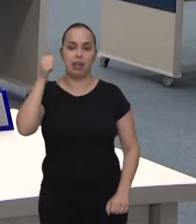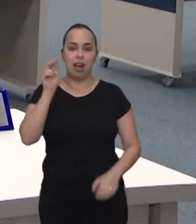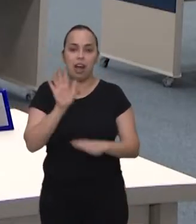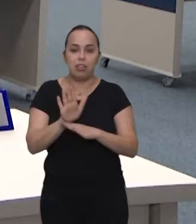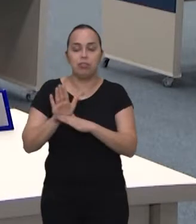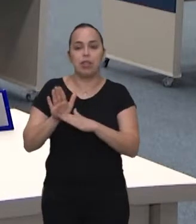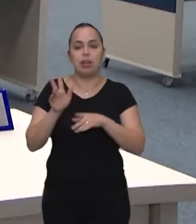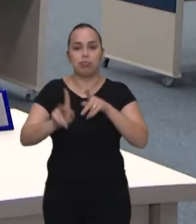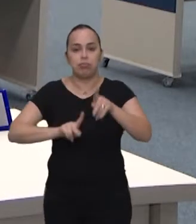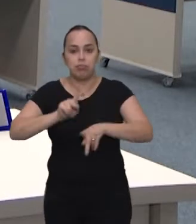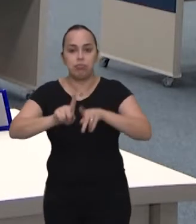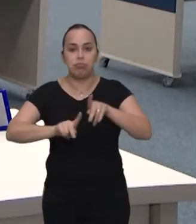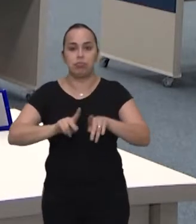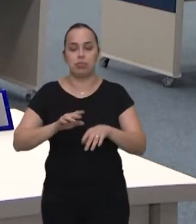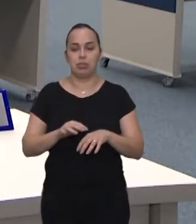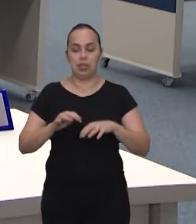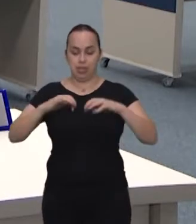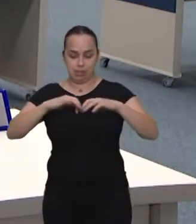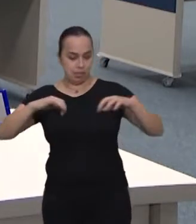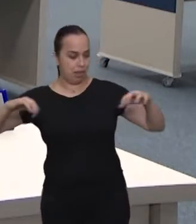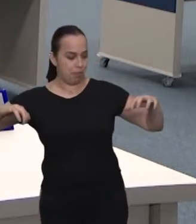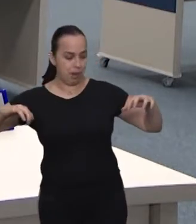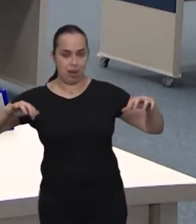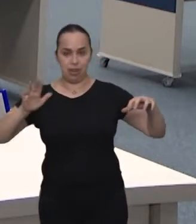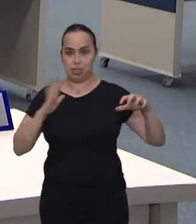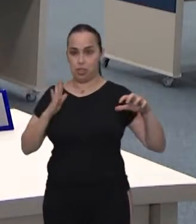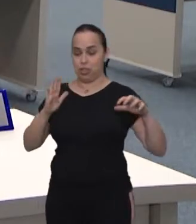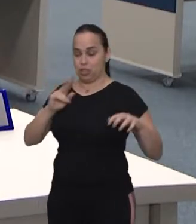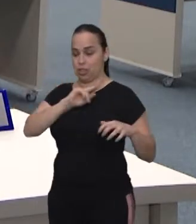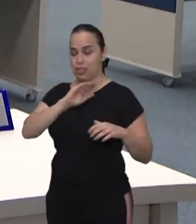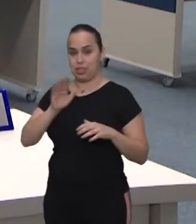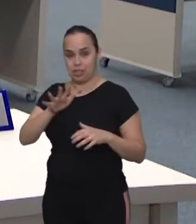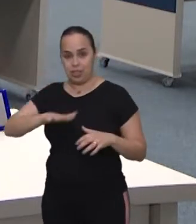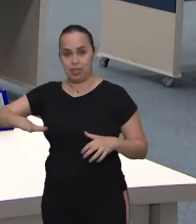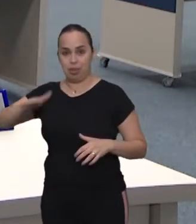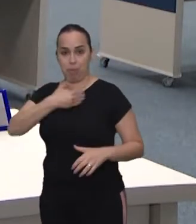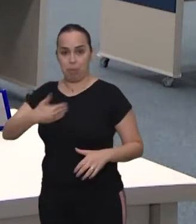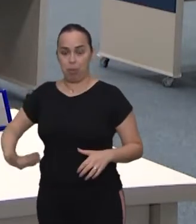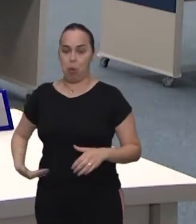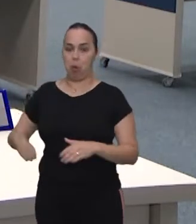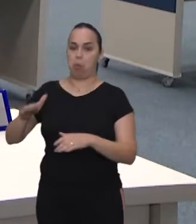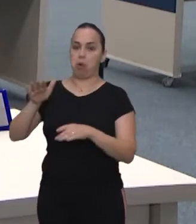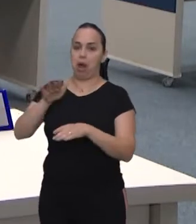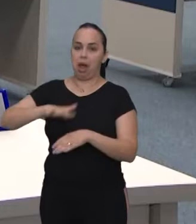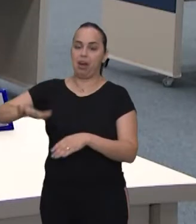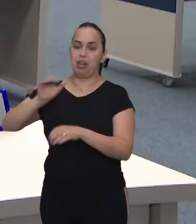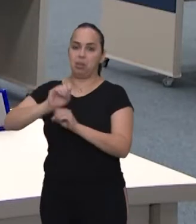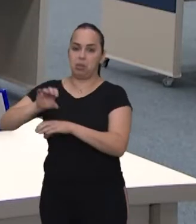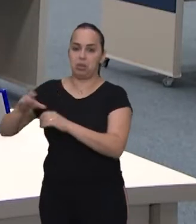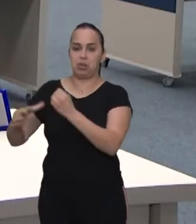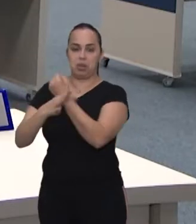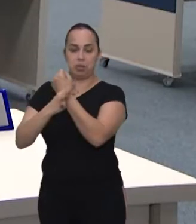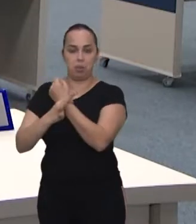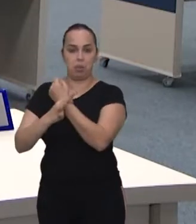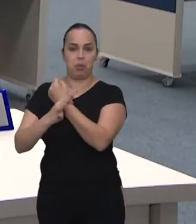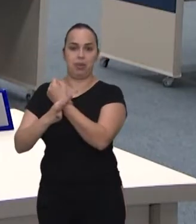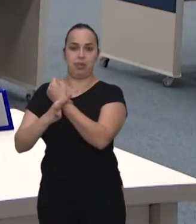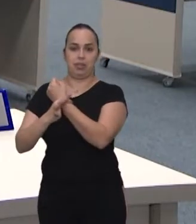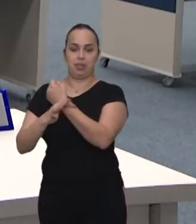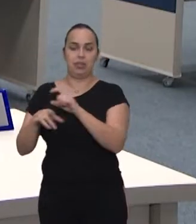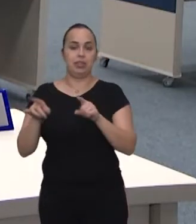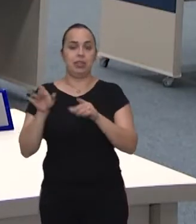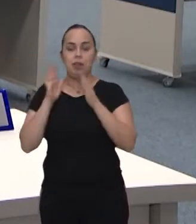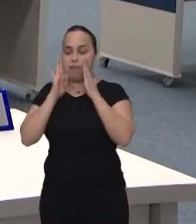responsabilidade na iniciativa privada se você deixa o setor público só com que realmente é prioritário na educação saúde segurança